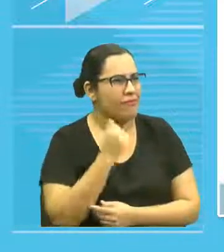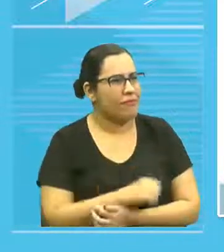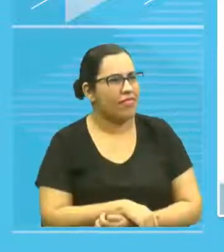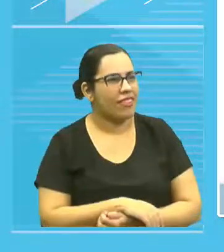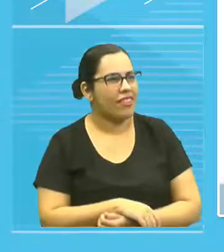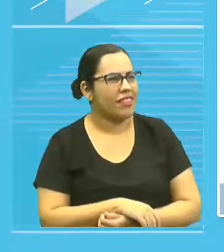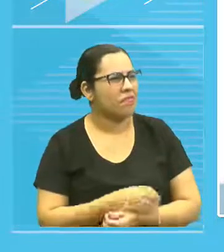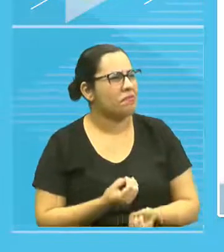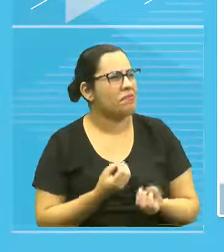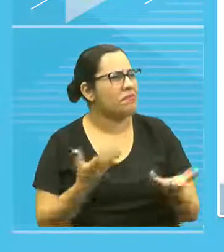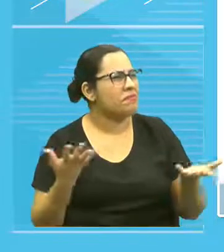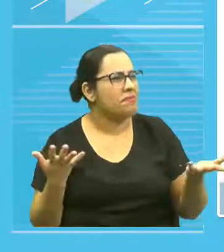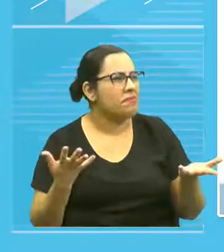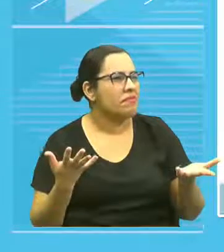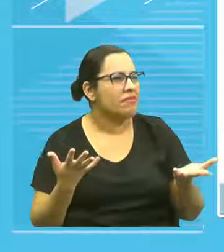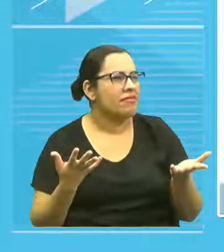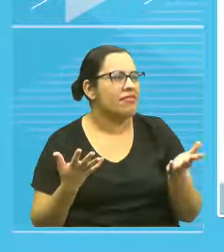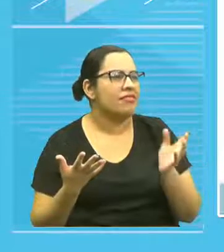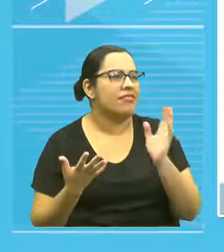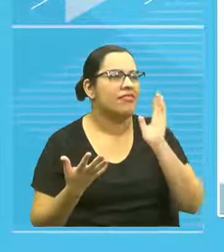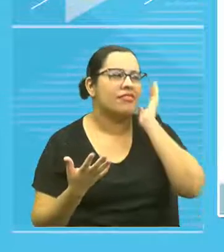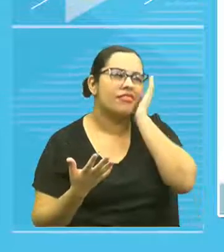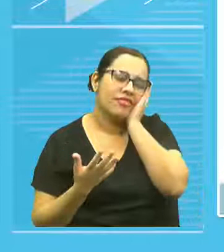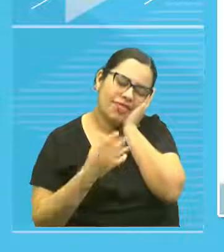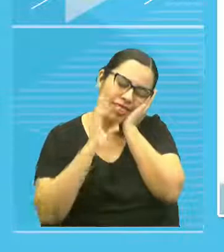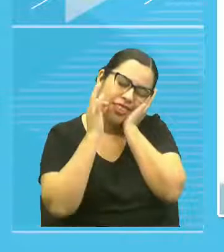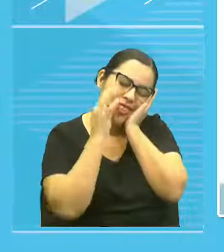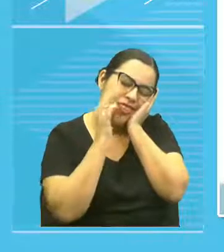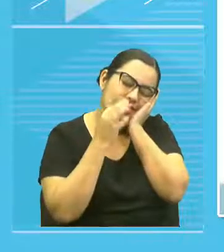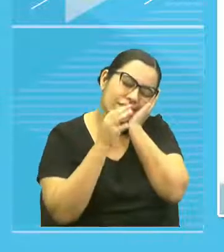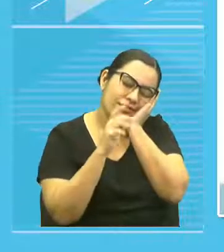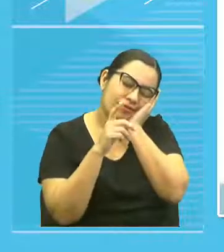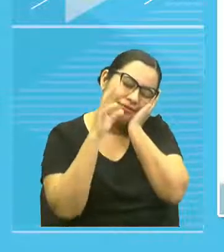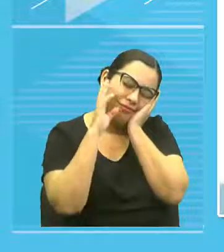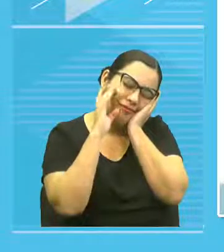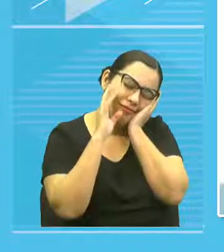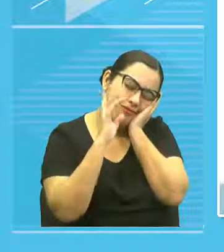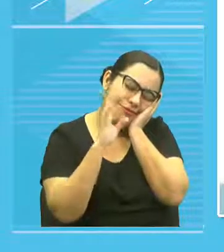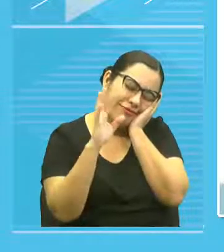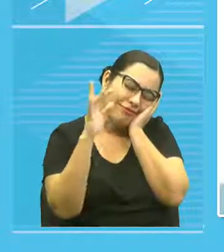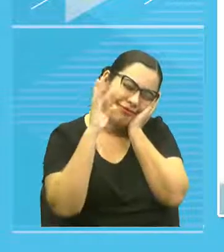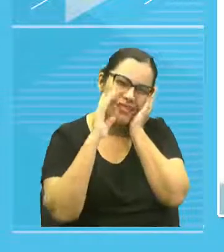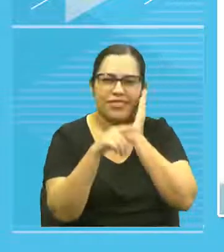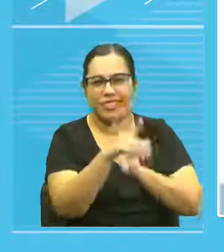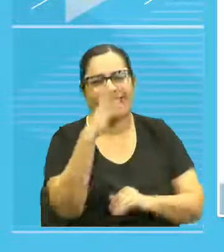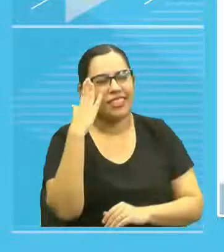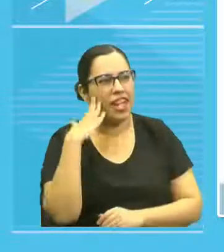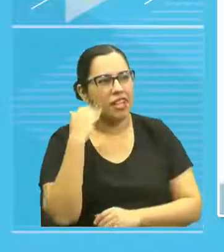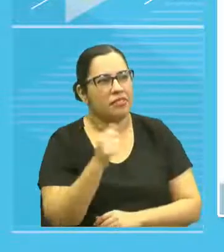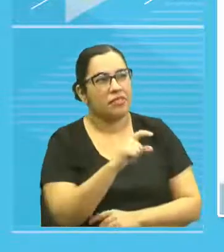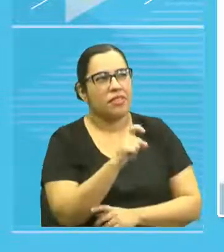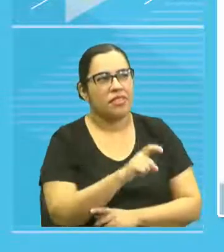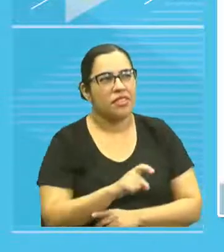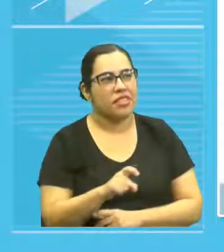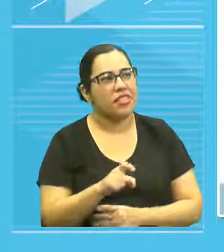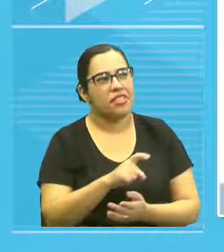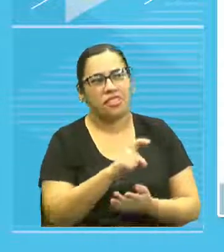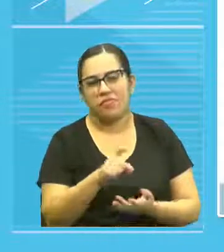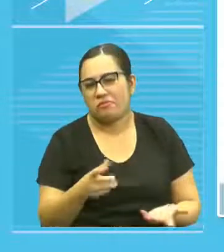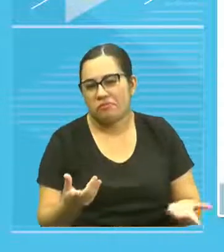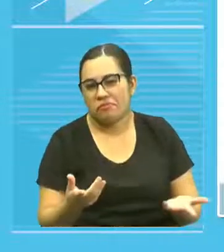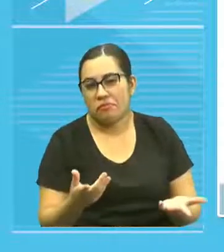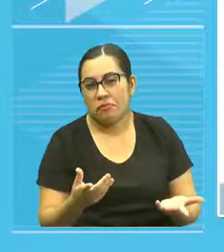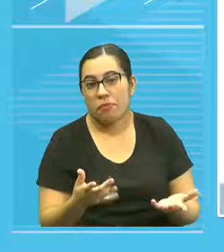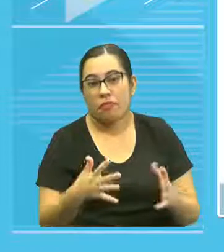pronunciar e se não tem como cara a zona matou pele bula tela a física eu disse ainda agorinha que